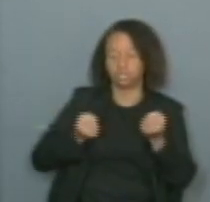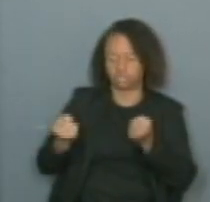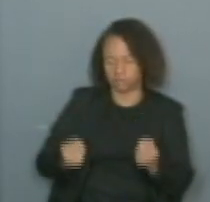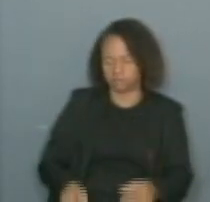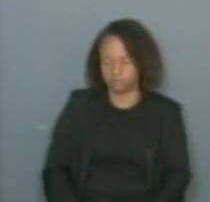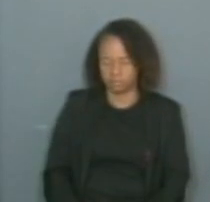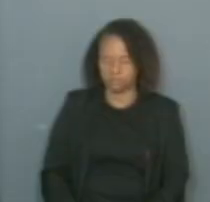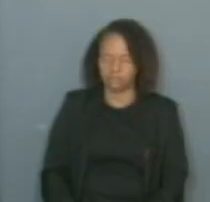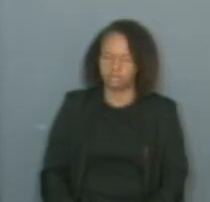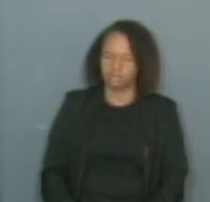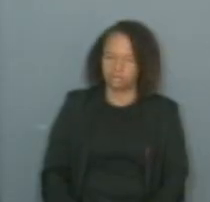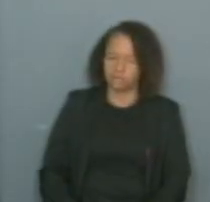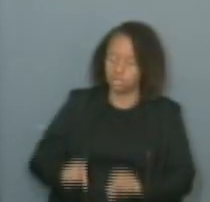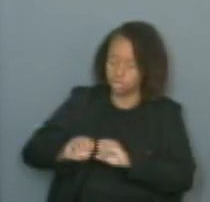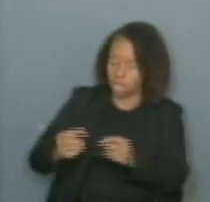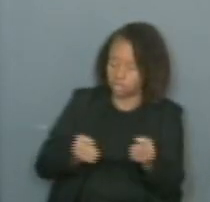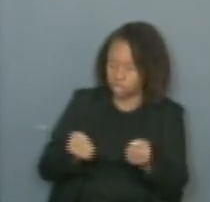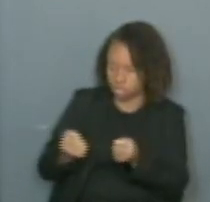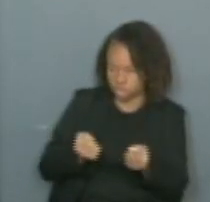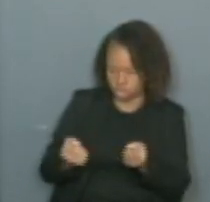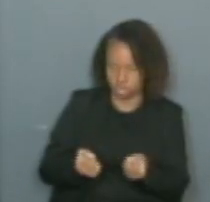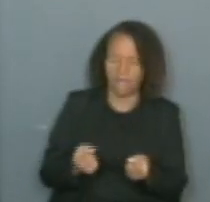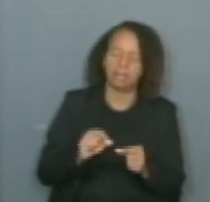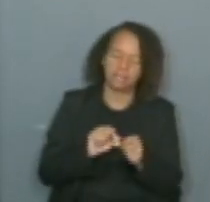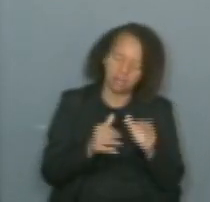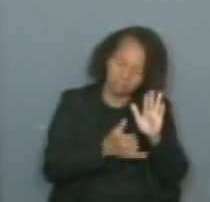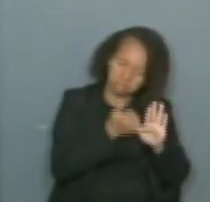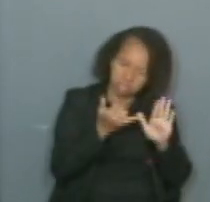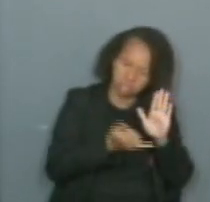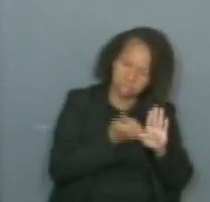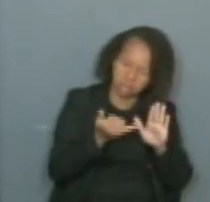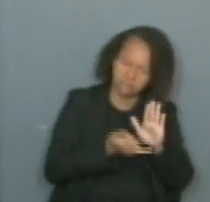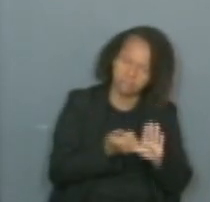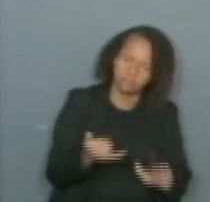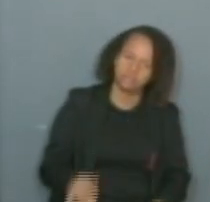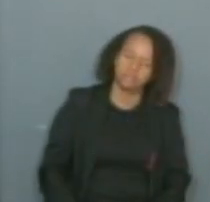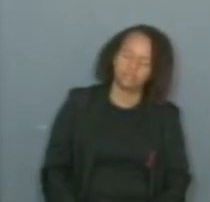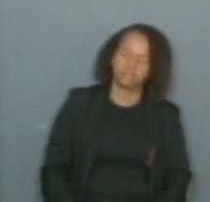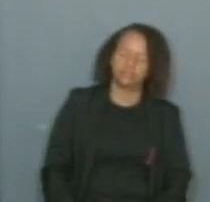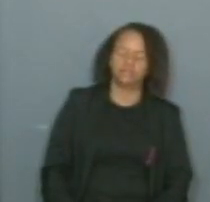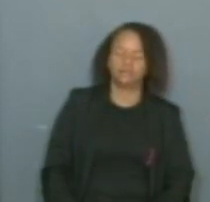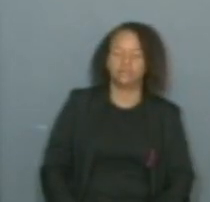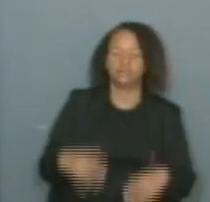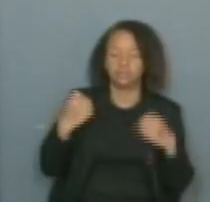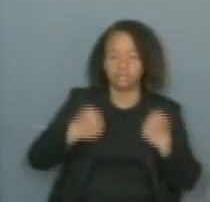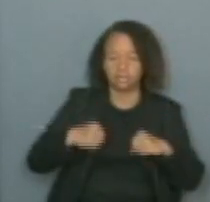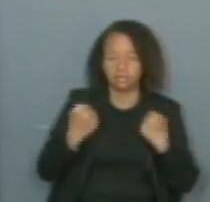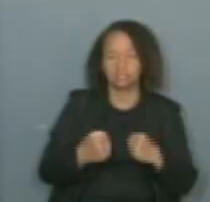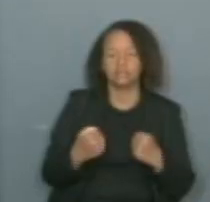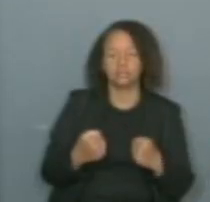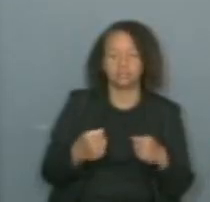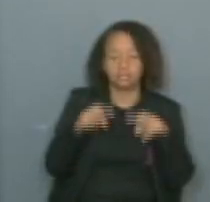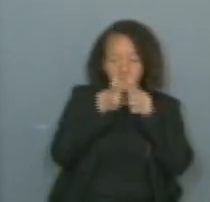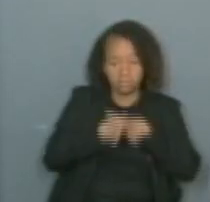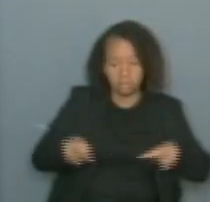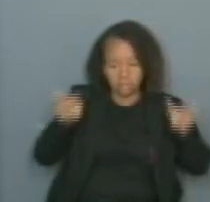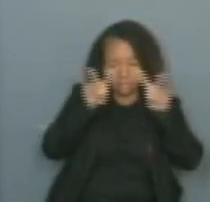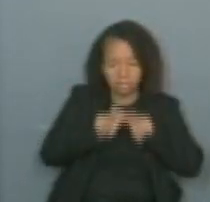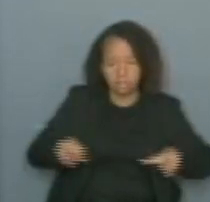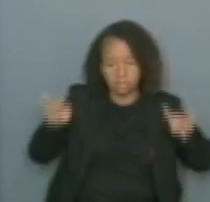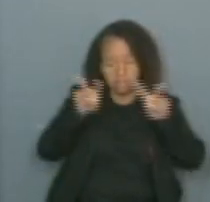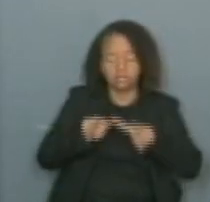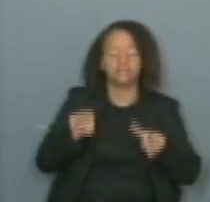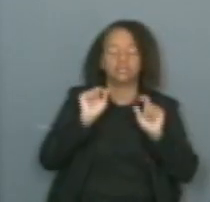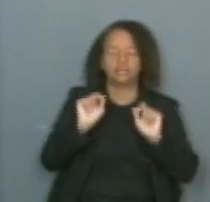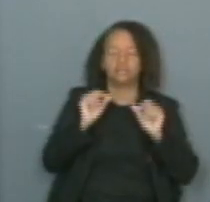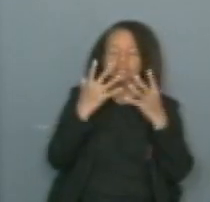Essas autoescolas precisam ser credenciadas e precisa se dar visibilidade a isso,